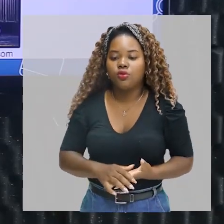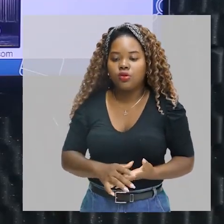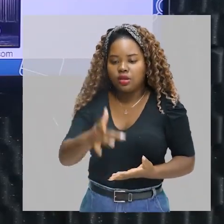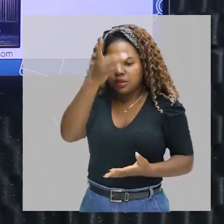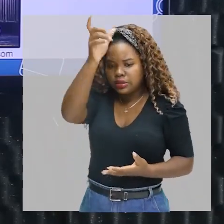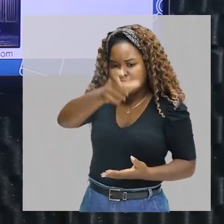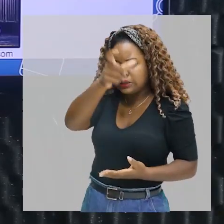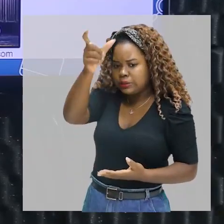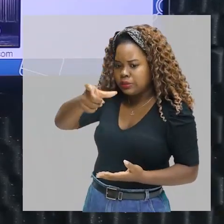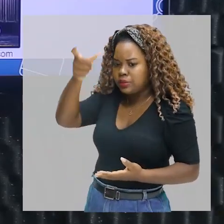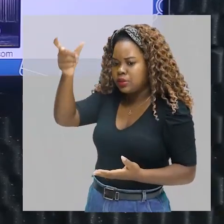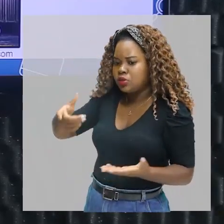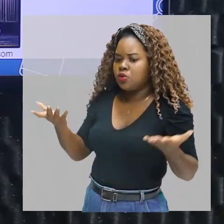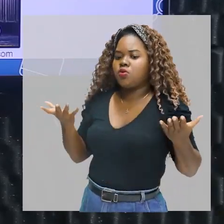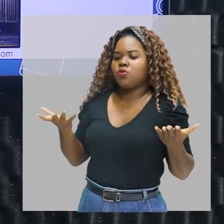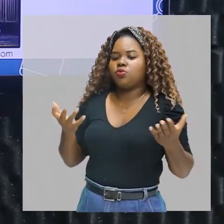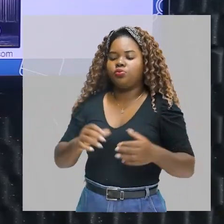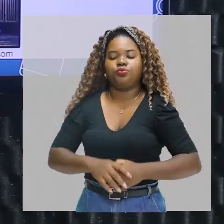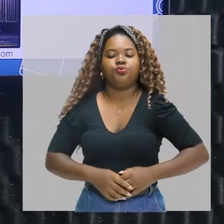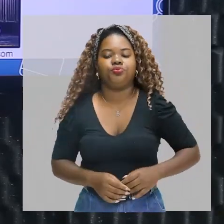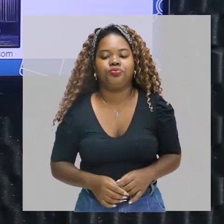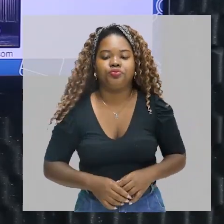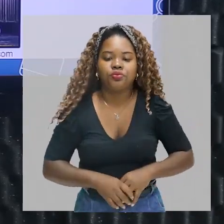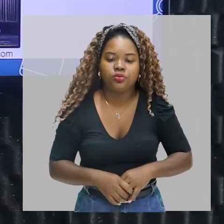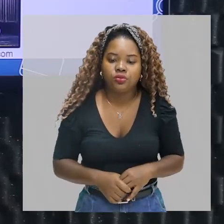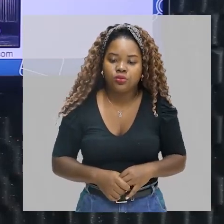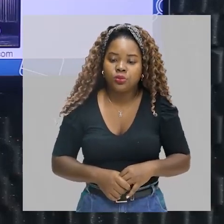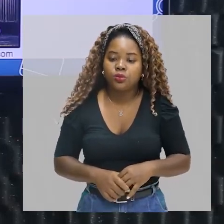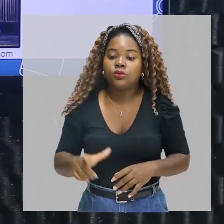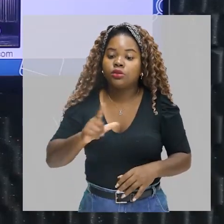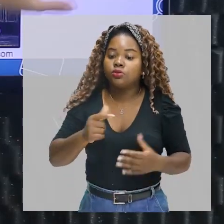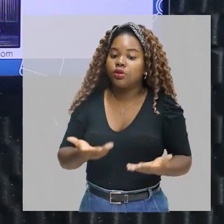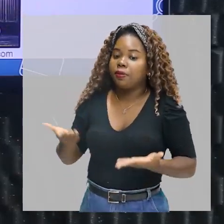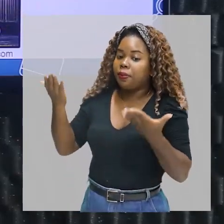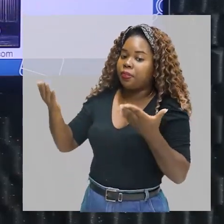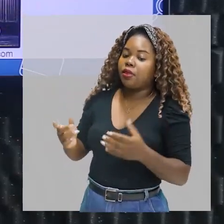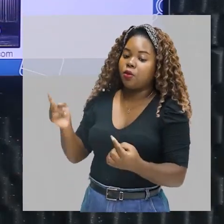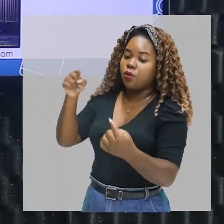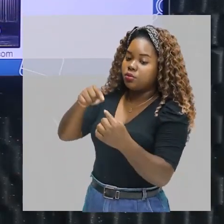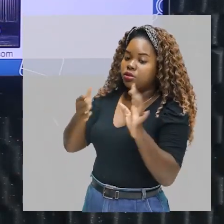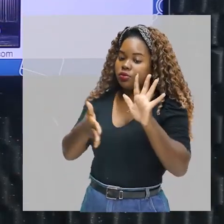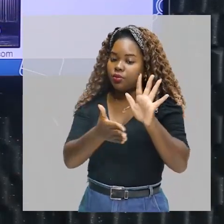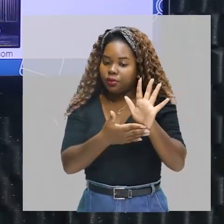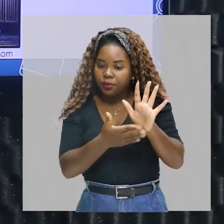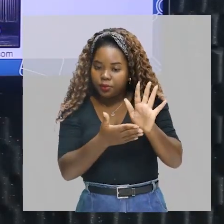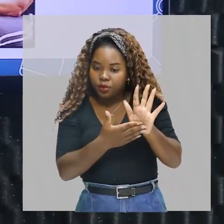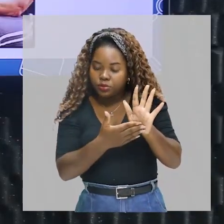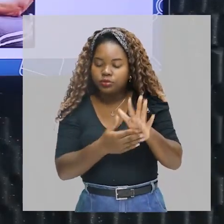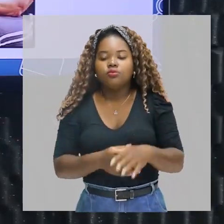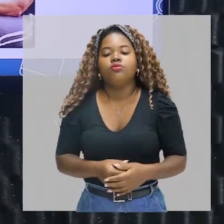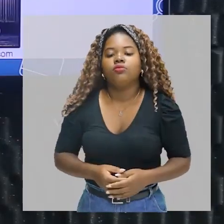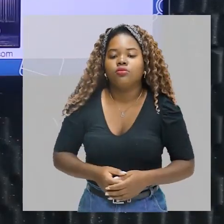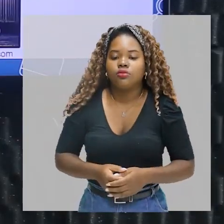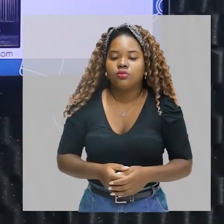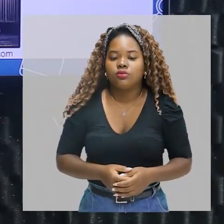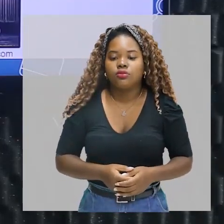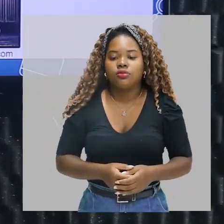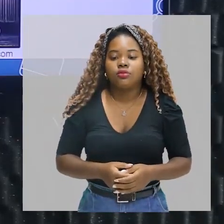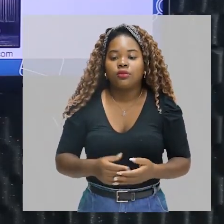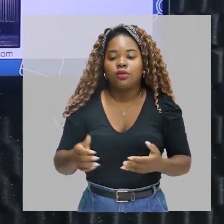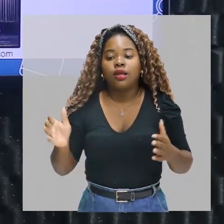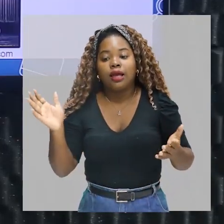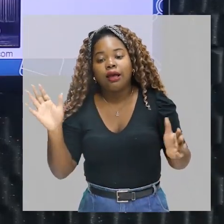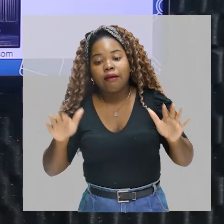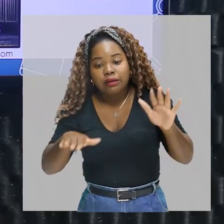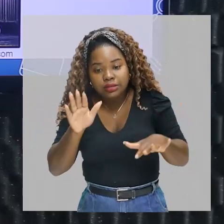das capacidades físicas do indivíduo. Então, aqui existe um objetivo. Geralmente, ele está associado ao